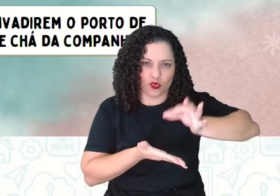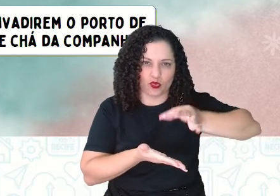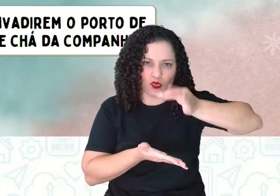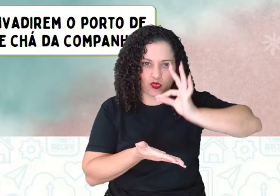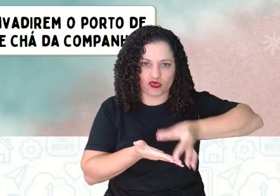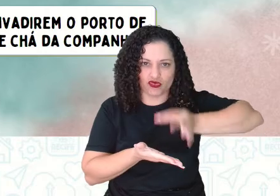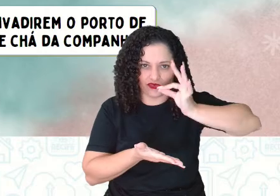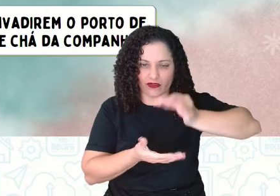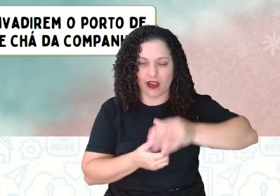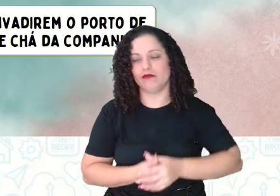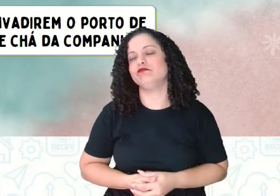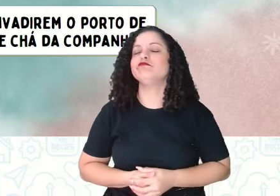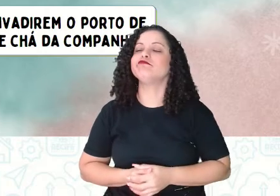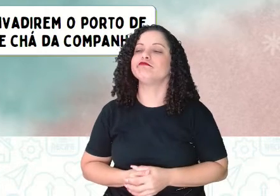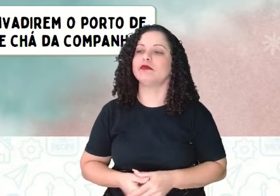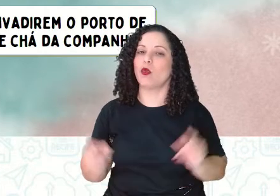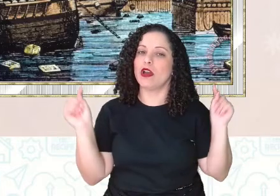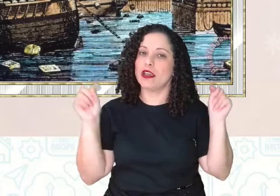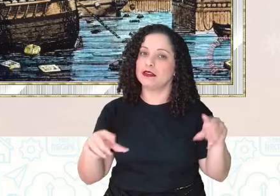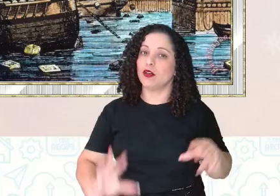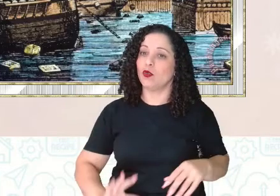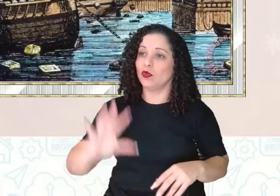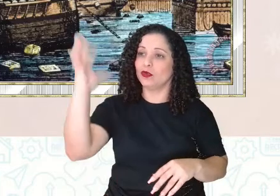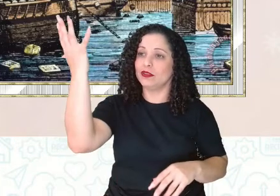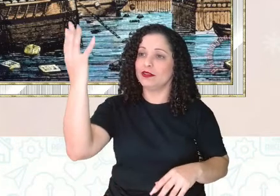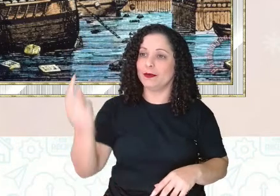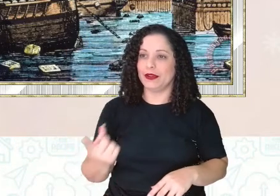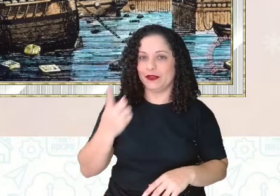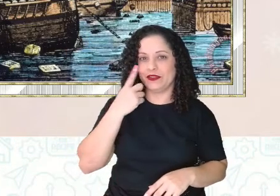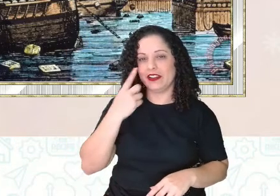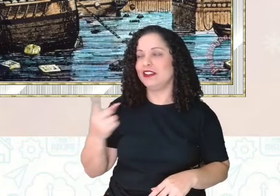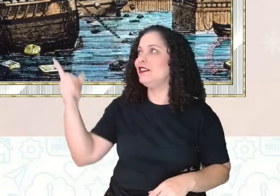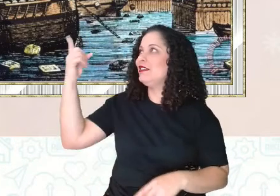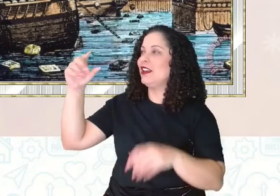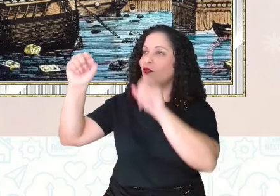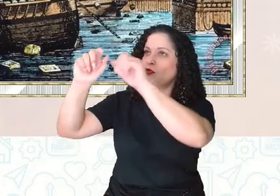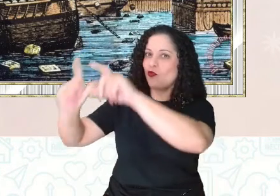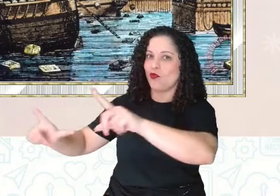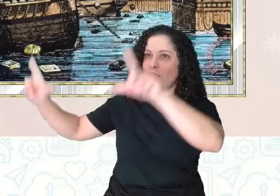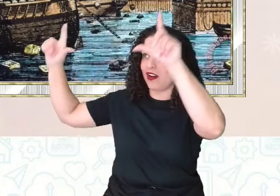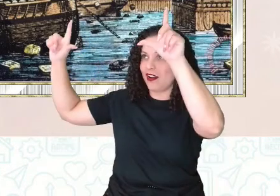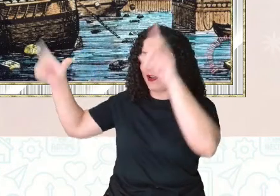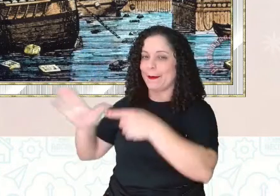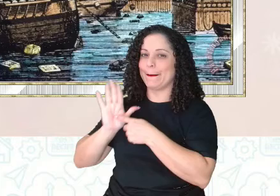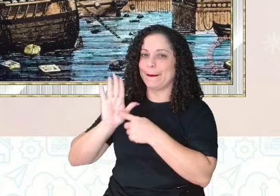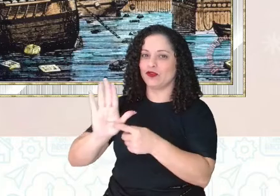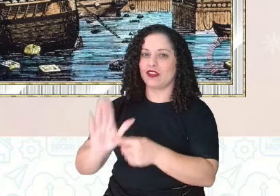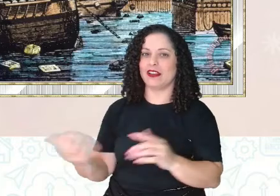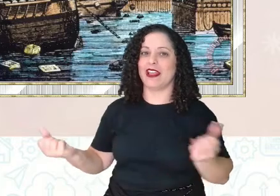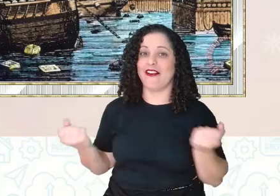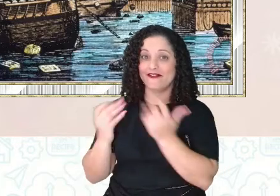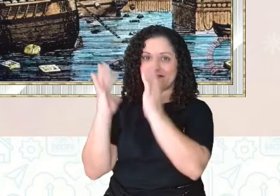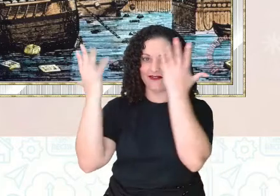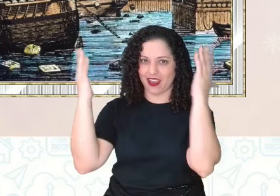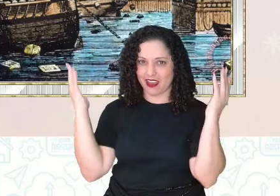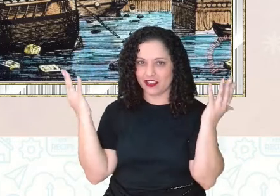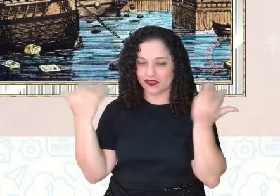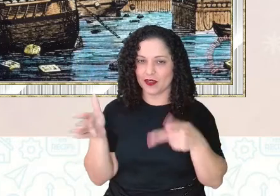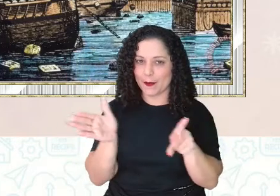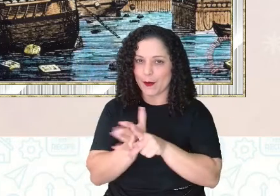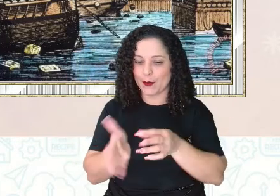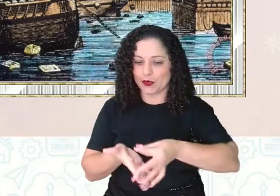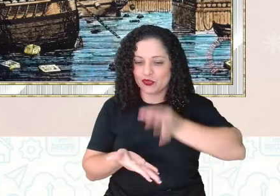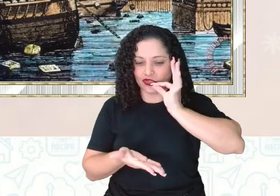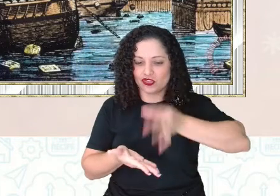Orientais. Então, esse evento, olha aqui, eu trouxe até uma imagem aí para vocês, né, a Festa do Chá de Boston, né,